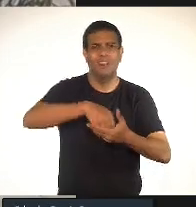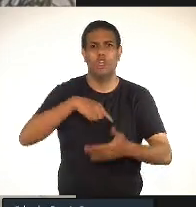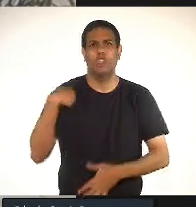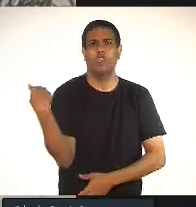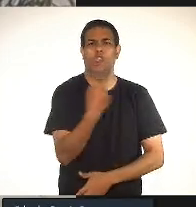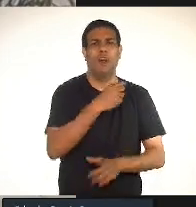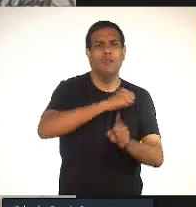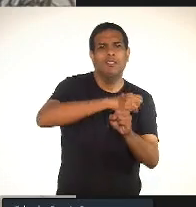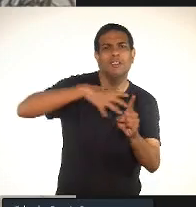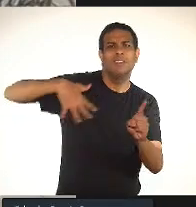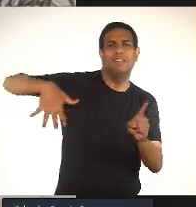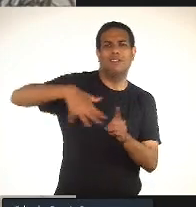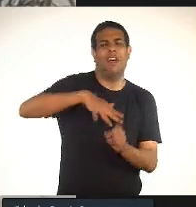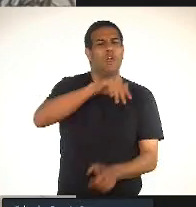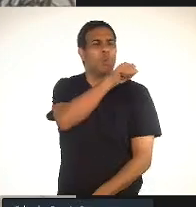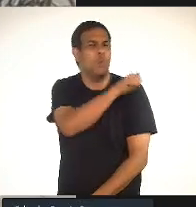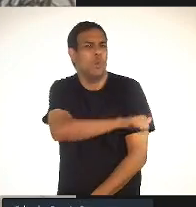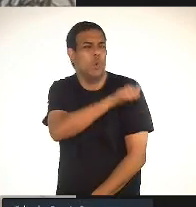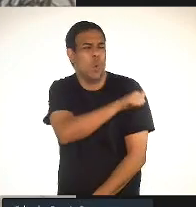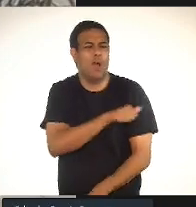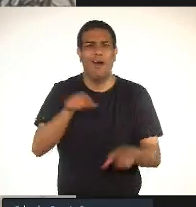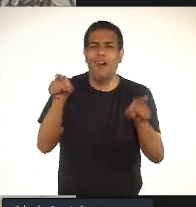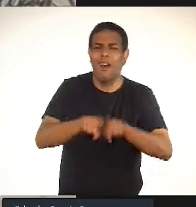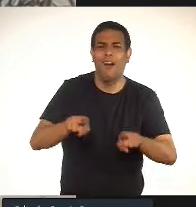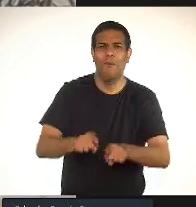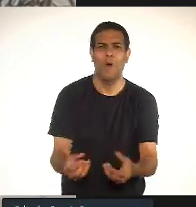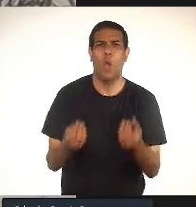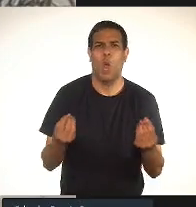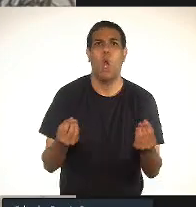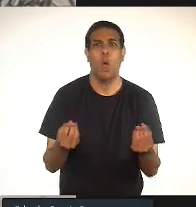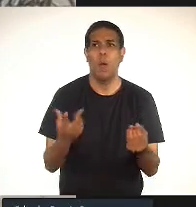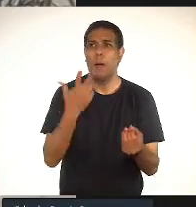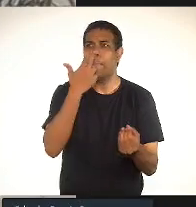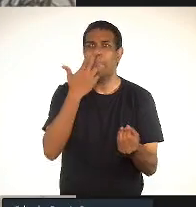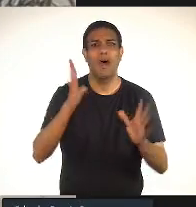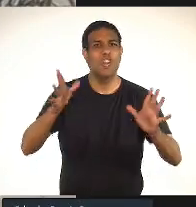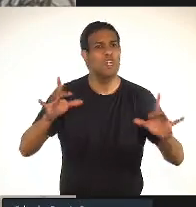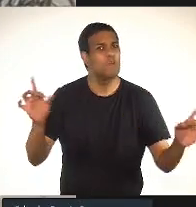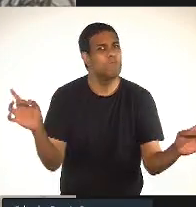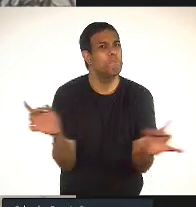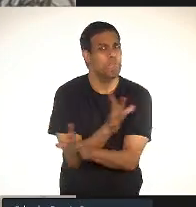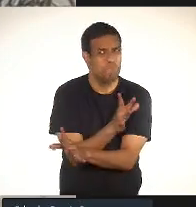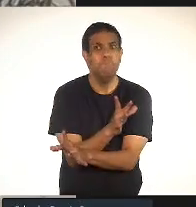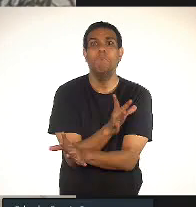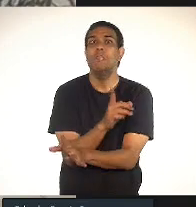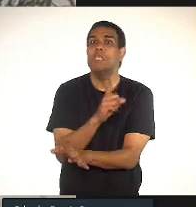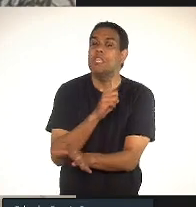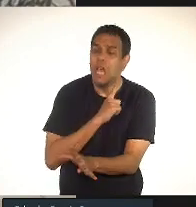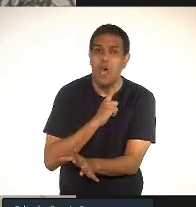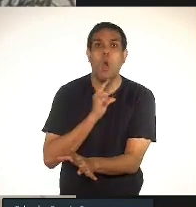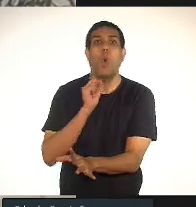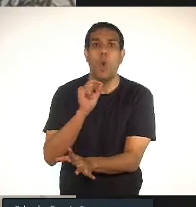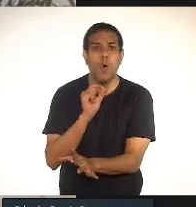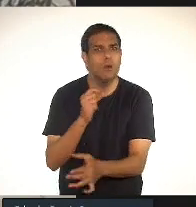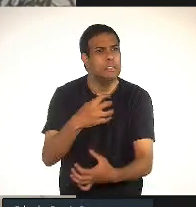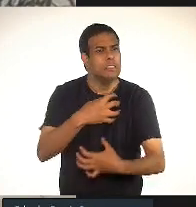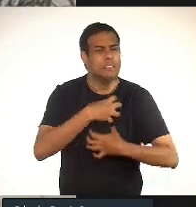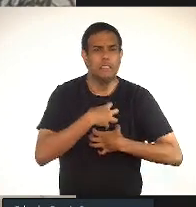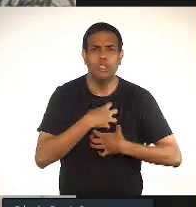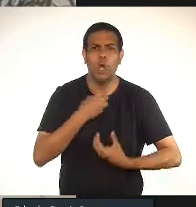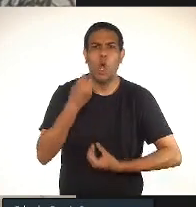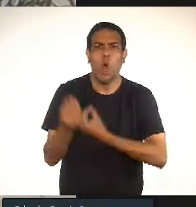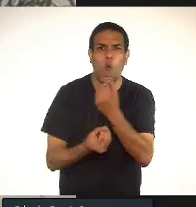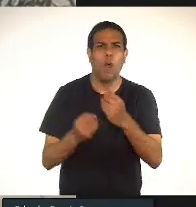temos no Estado brasileiro, e não só isso, fundou também uma forma de ser e estar